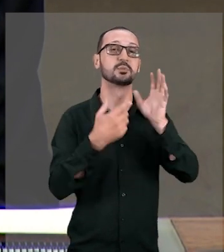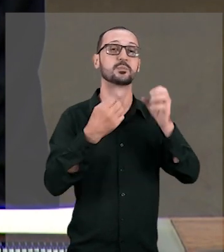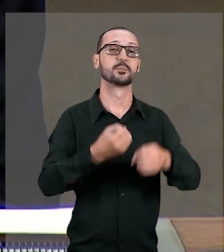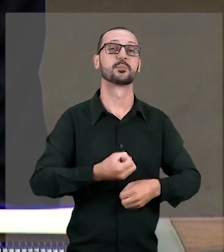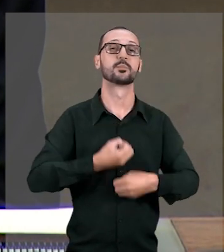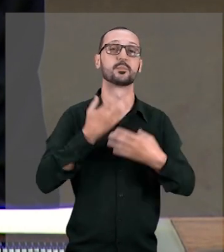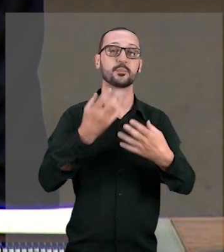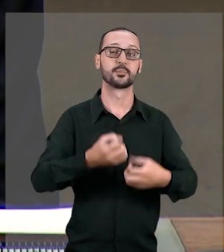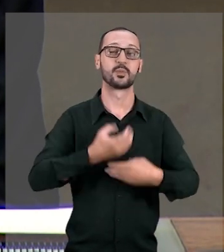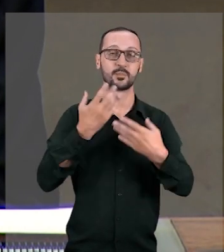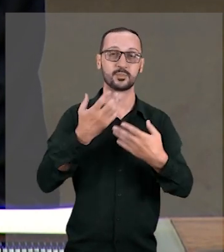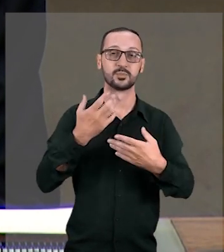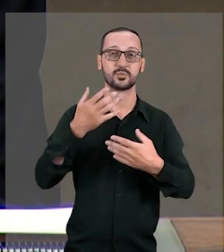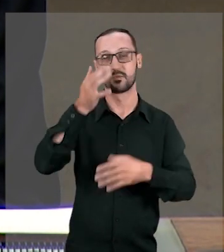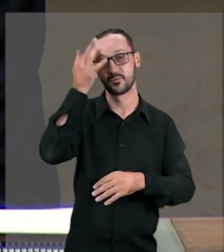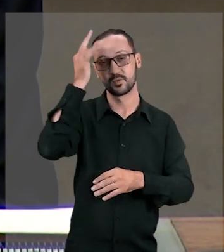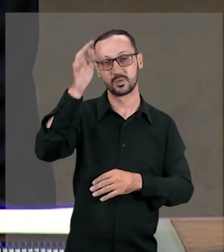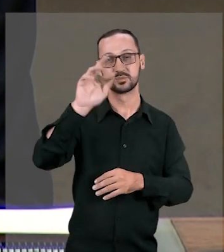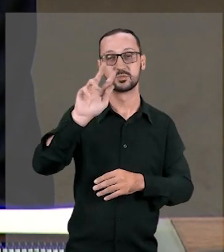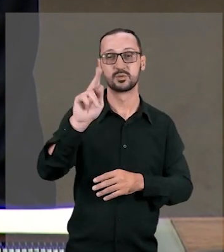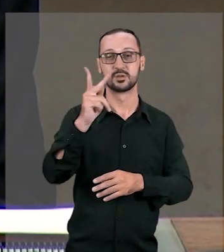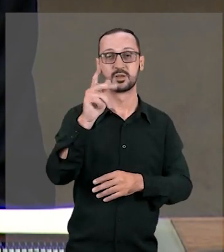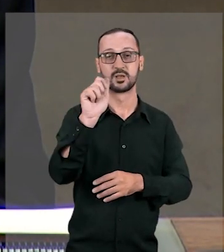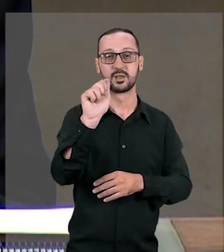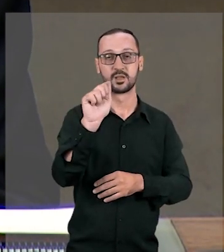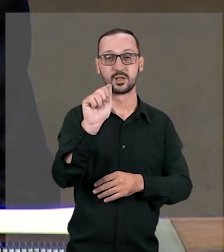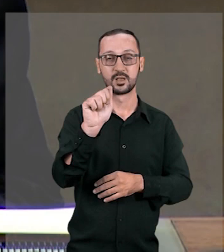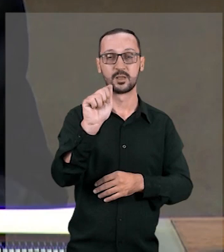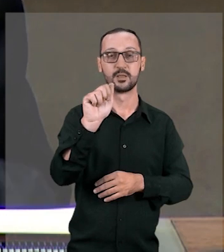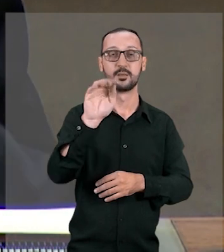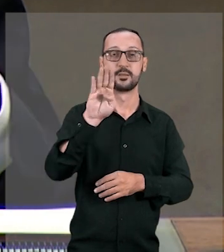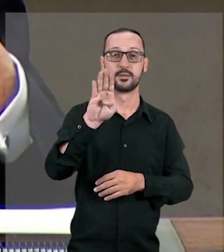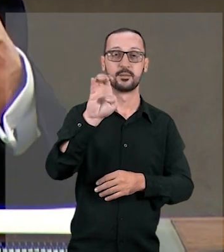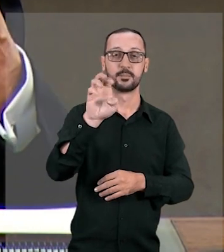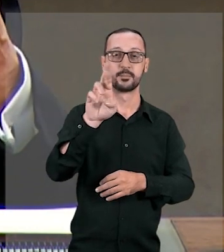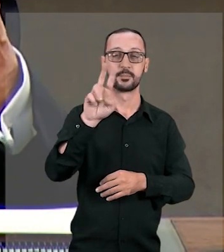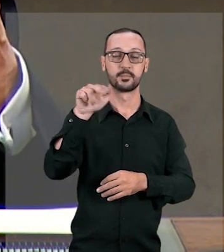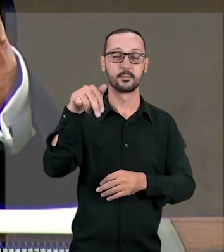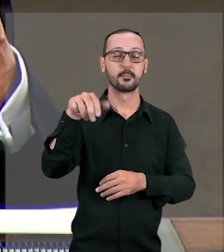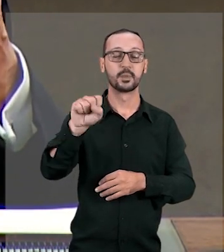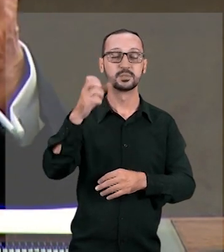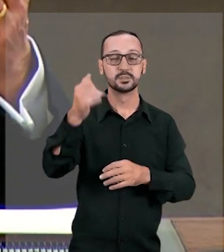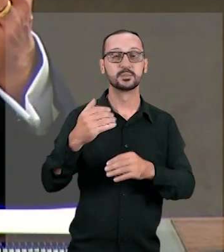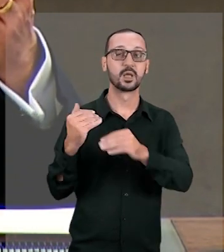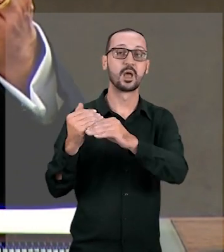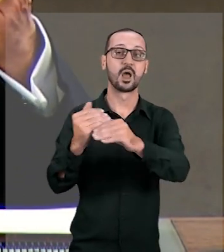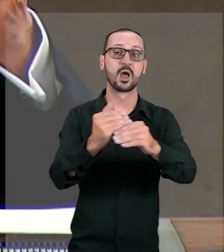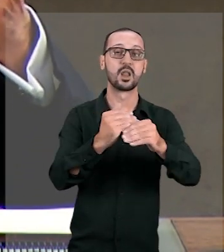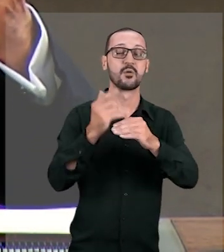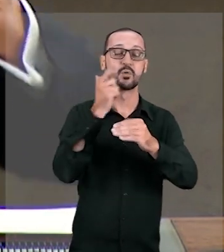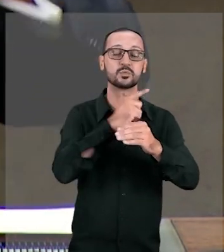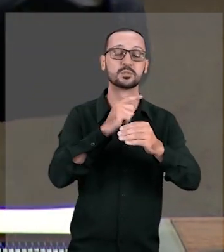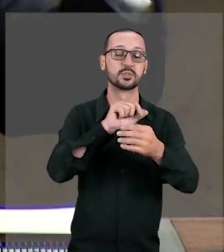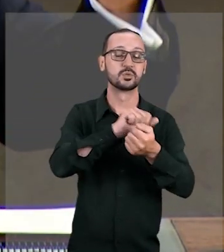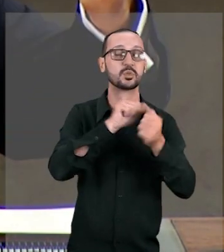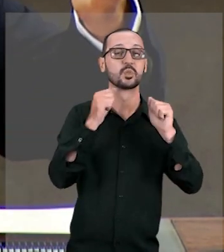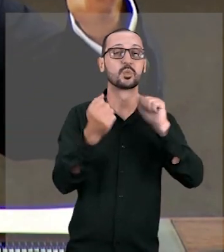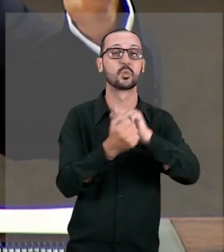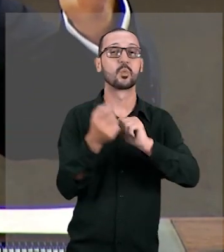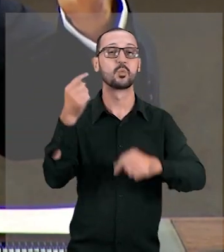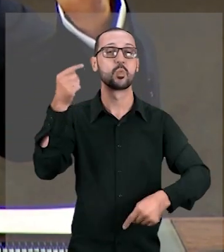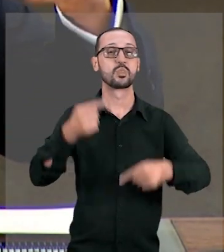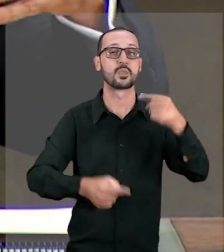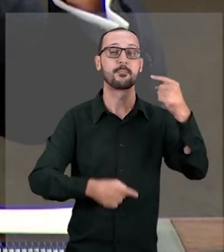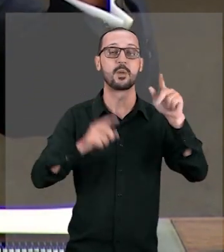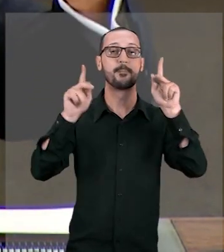ideia habermasiana de que a democracia deliberativa ela se consumaria com um grande